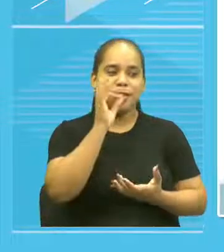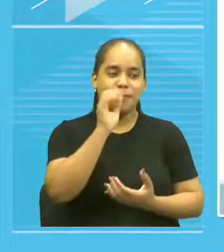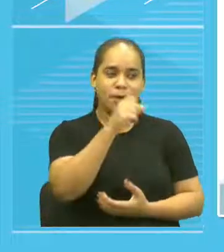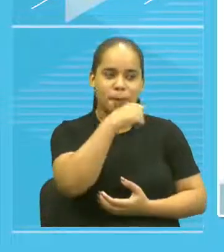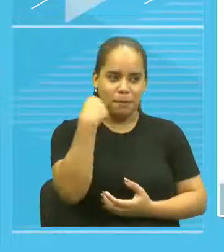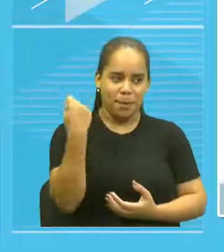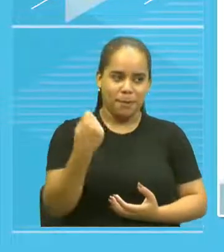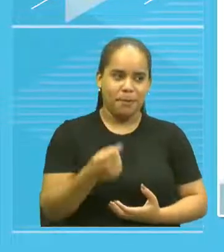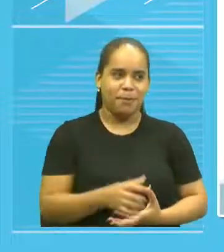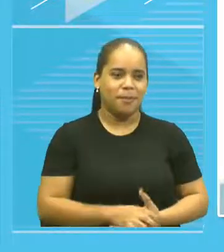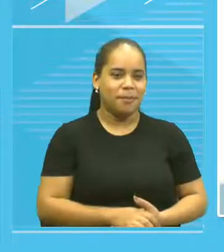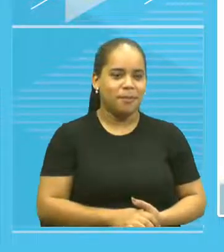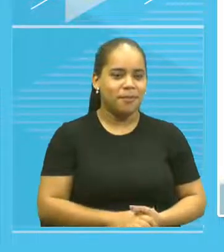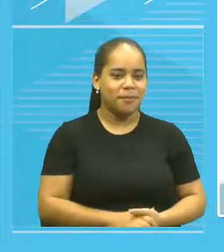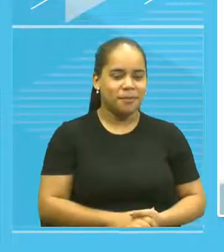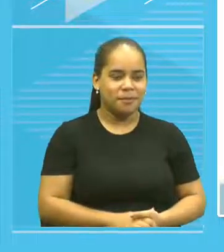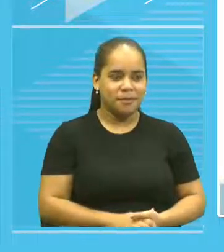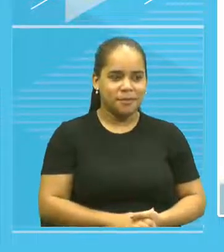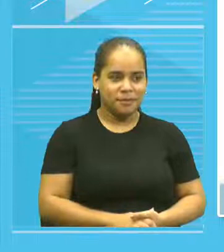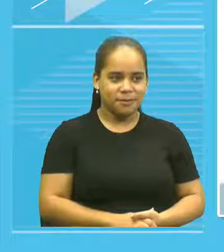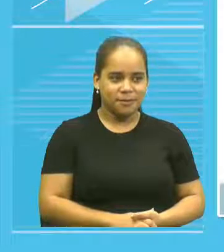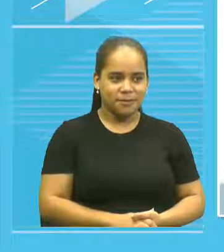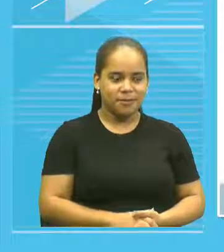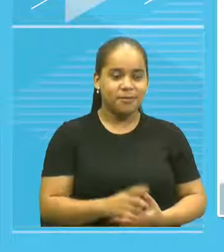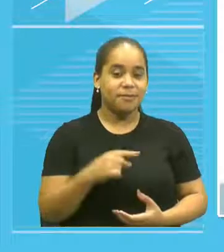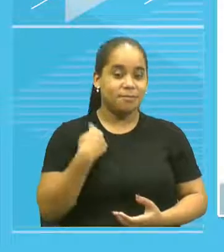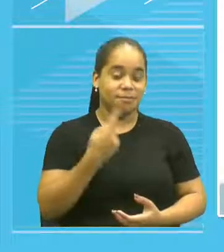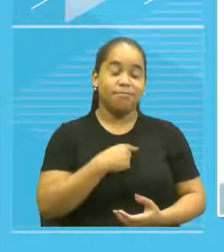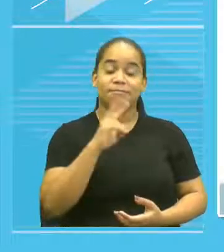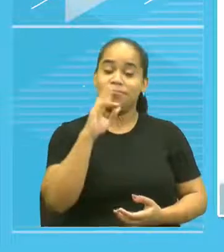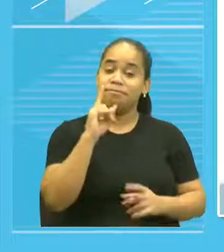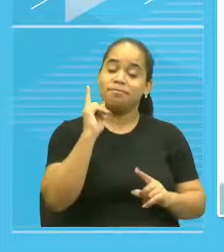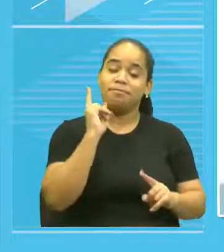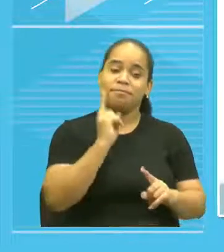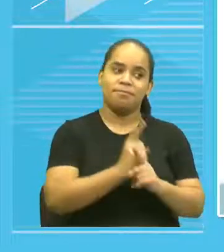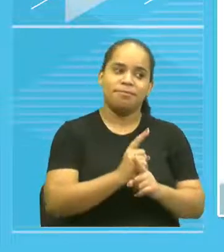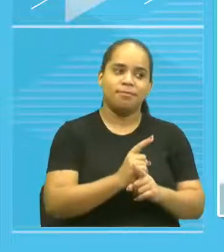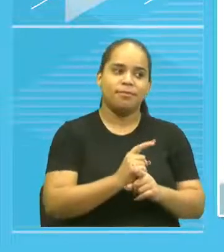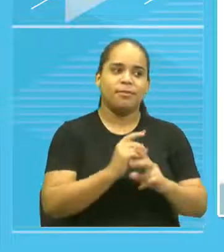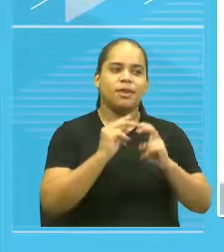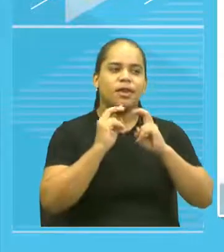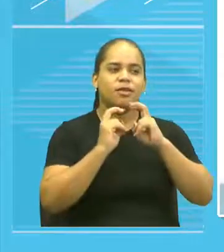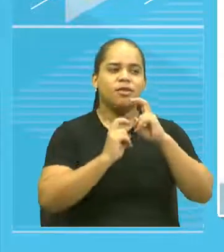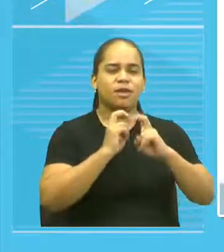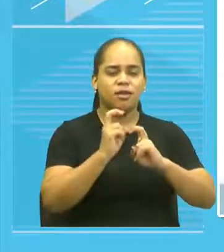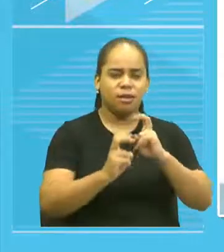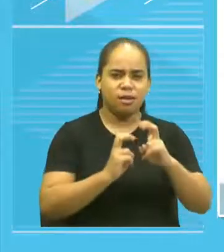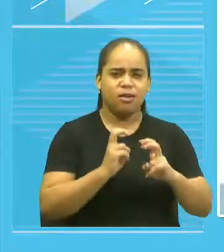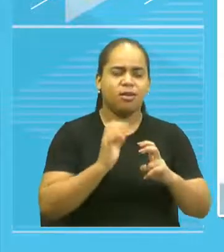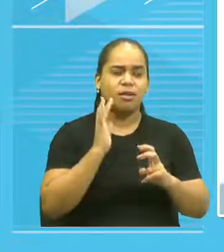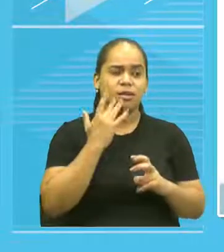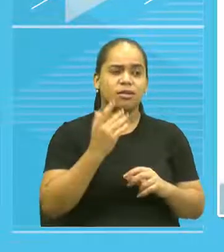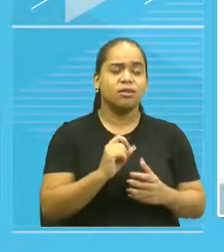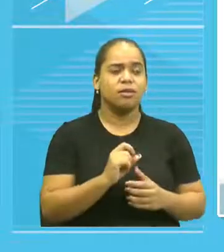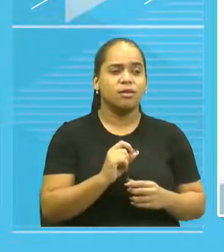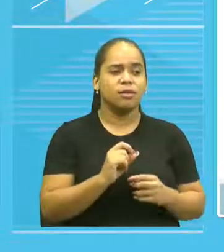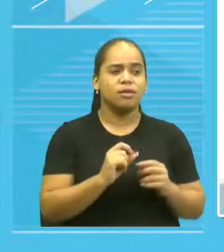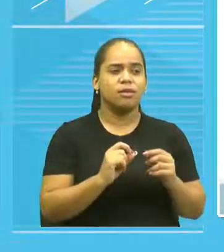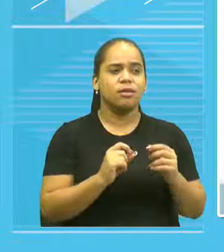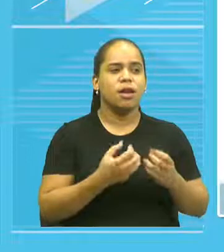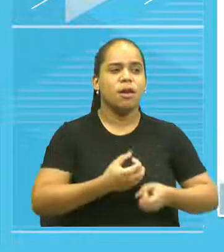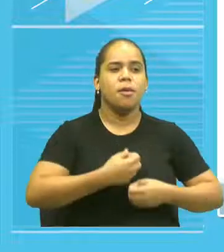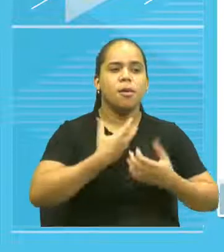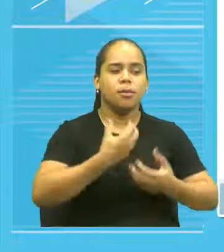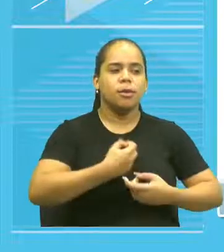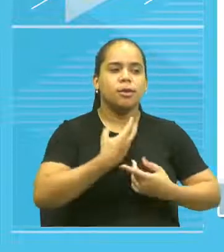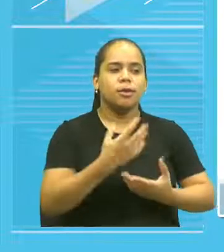digita várias vezes que a gente vai encontrar parece que é trem não sei se tem o título